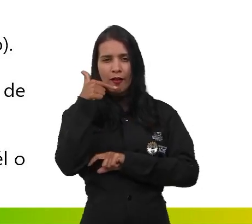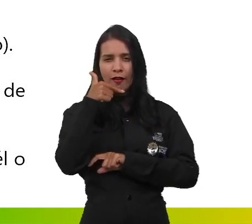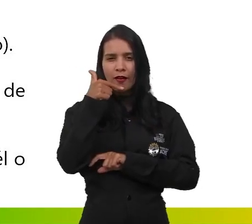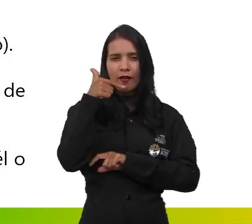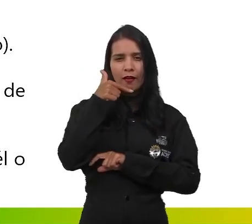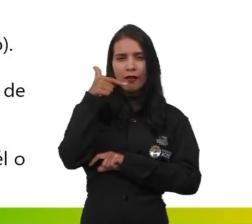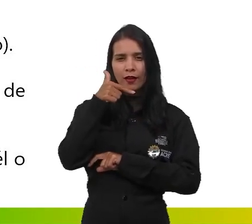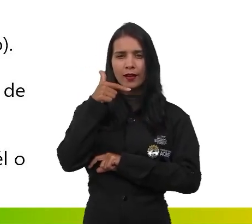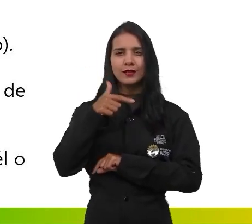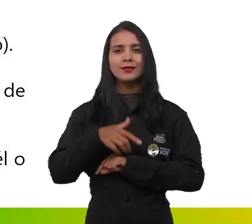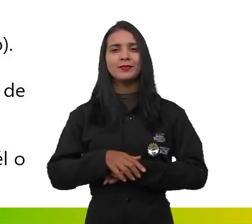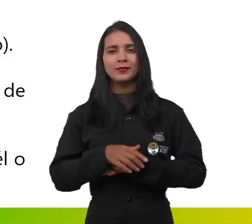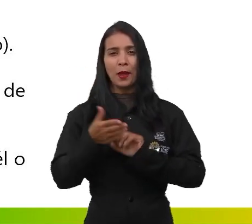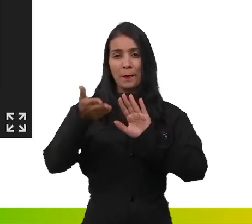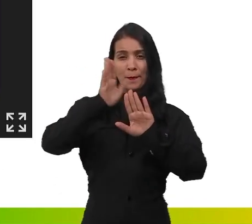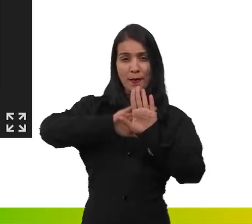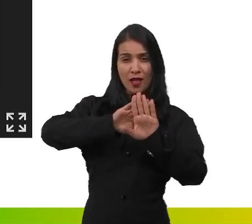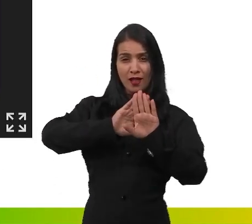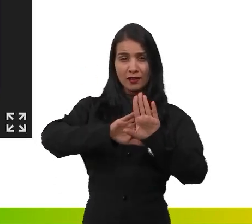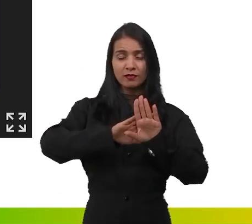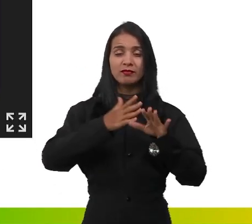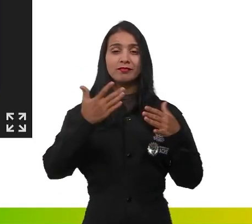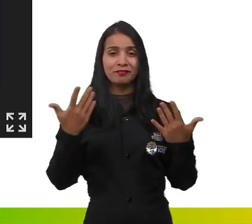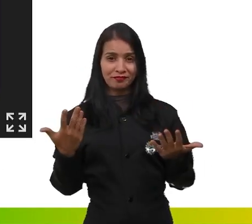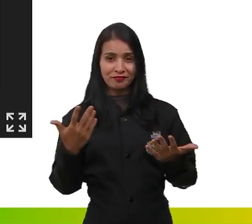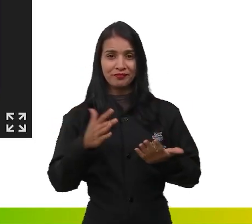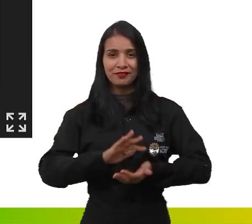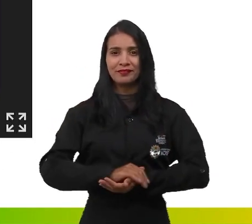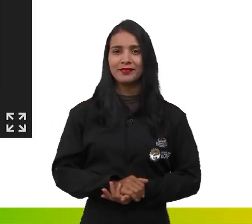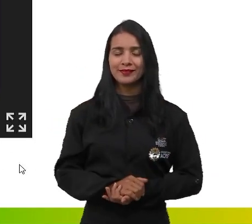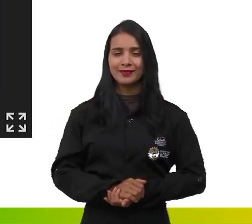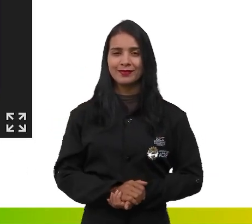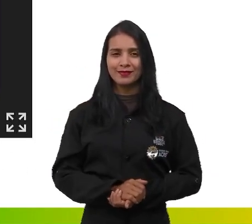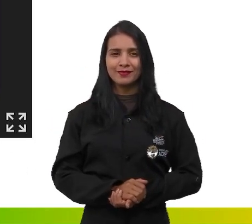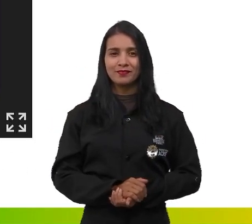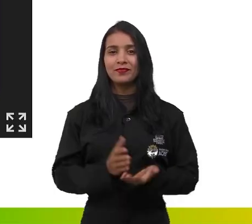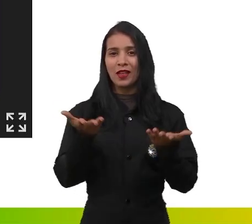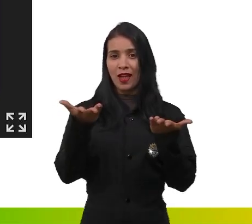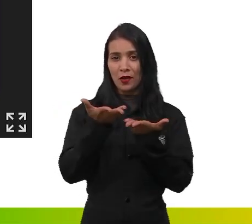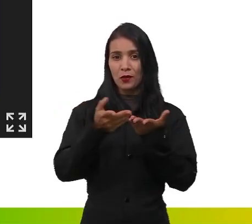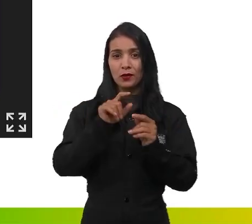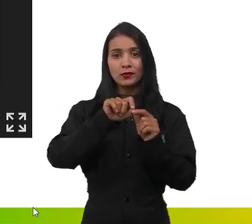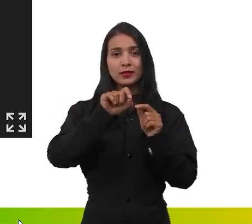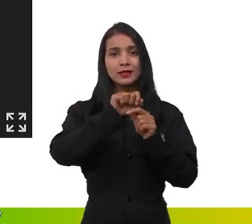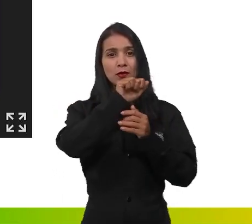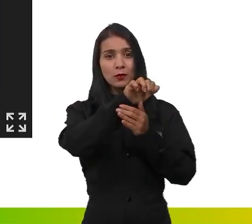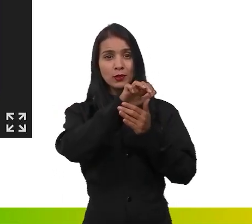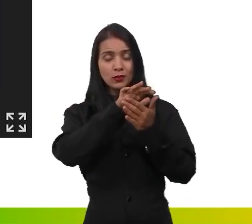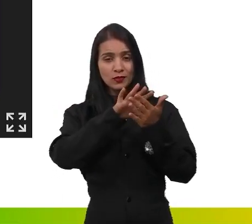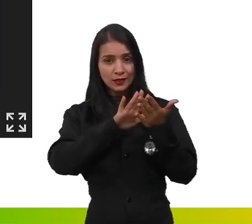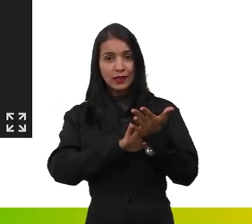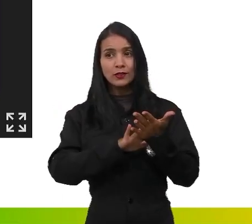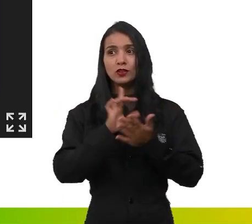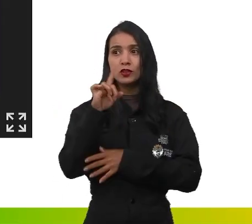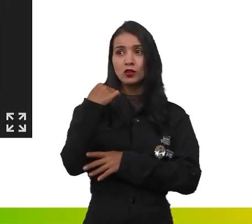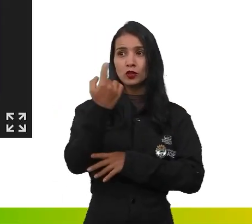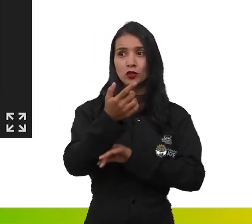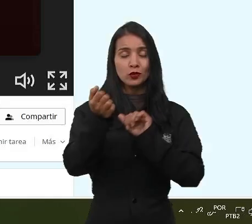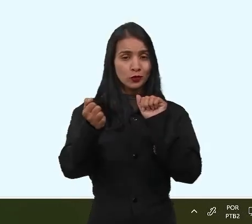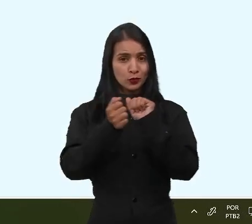estavam falando dela pelas costas. Agora vamos adentrar aqui a nossa primeira